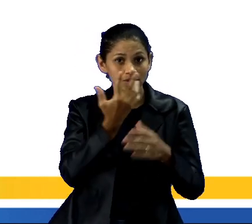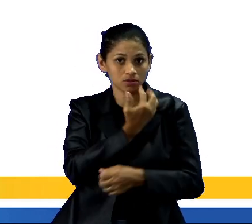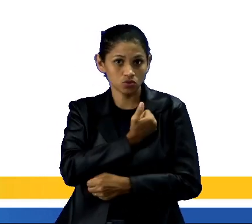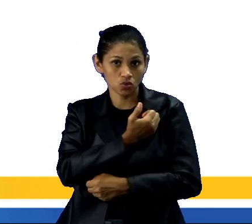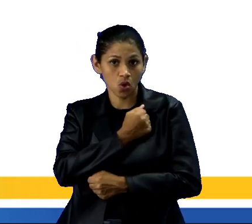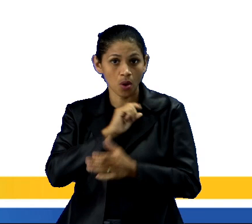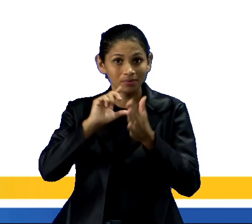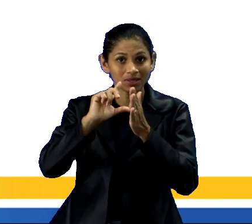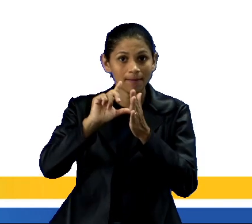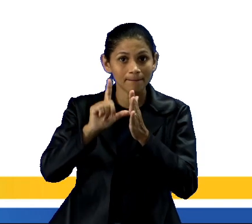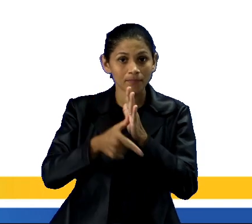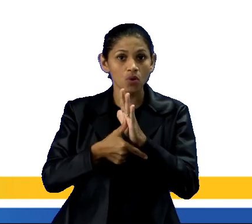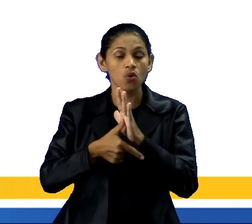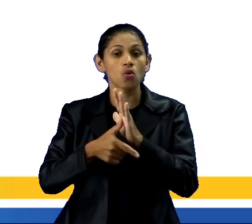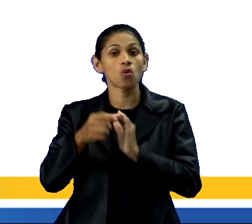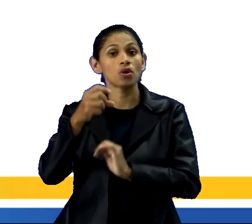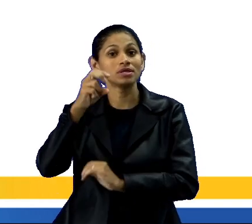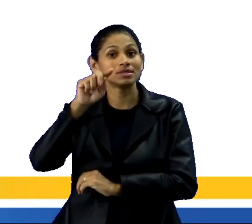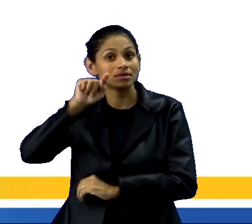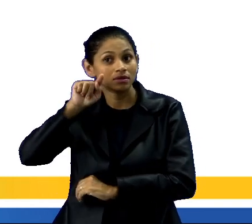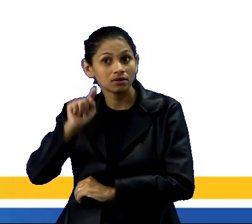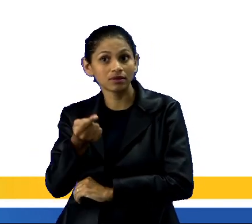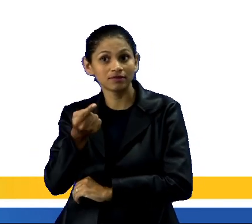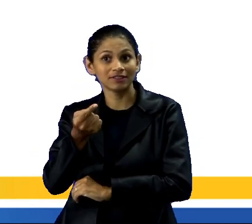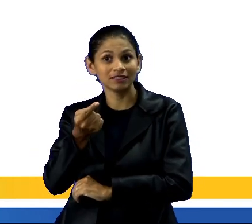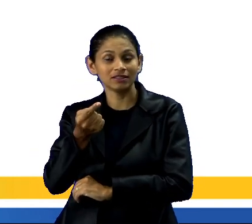as duas primeiras casas, ou seja,